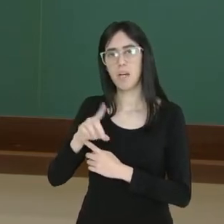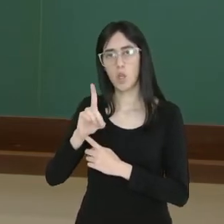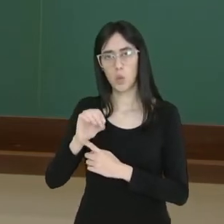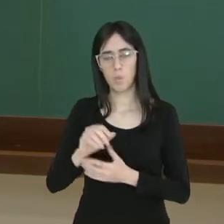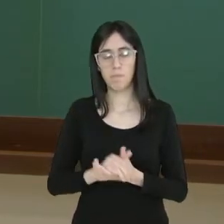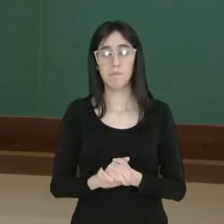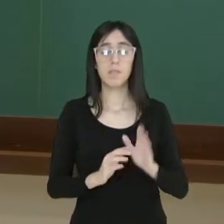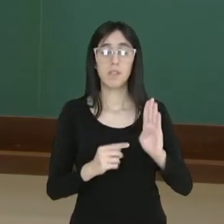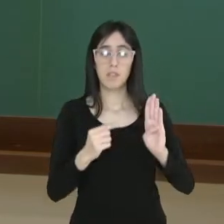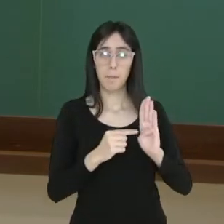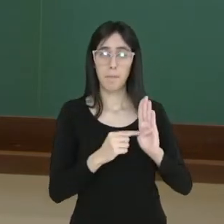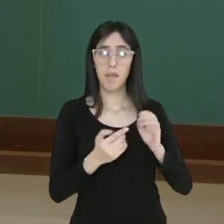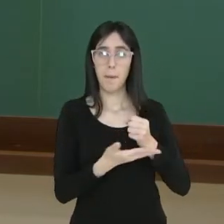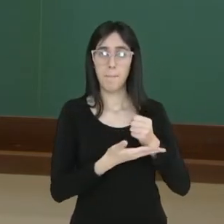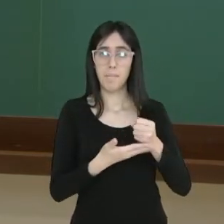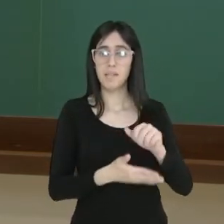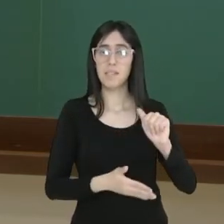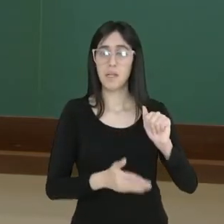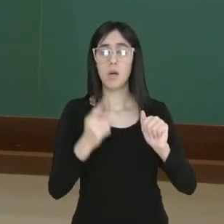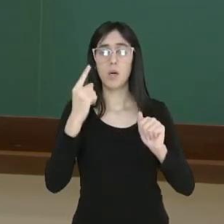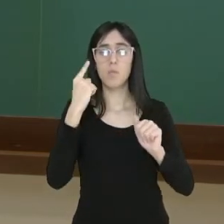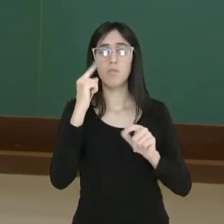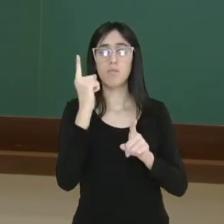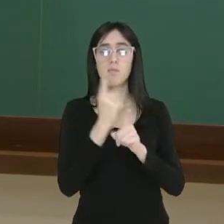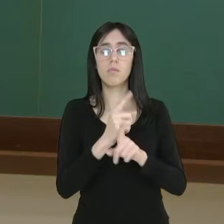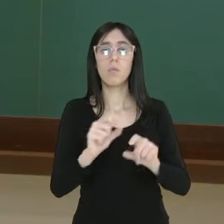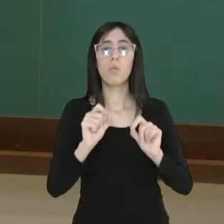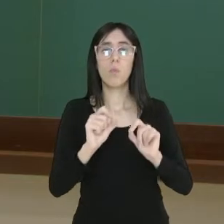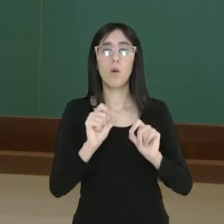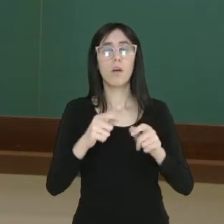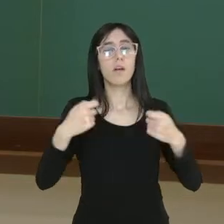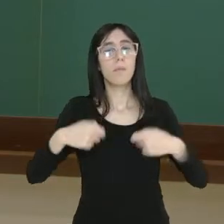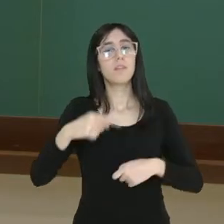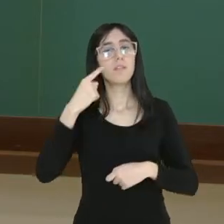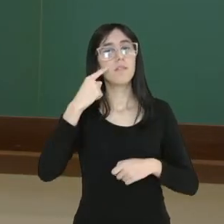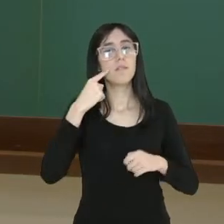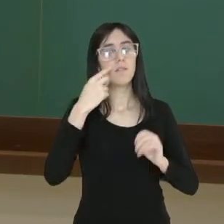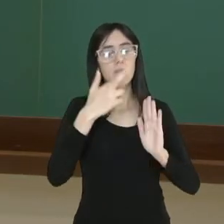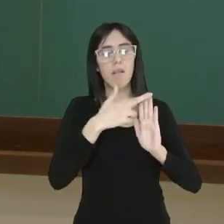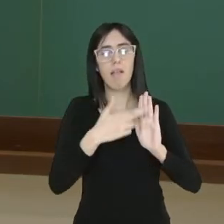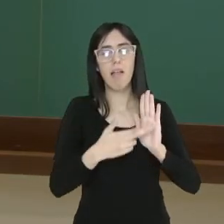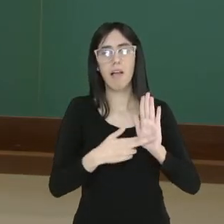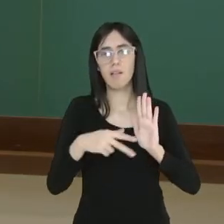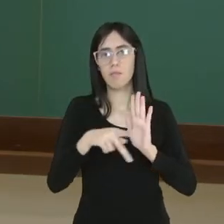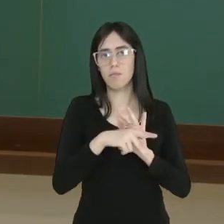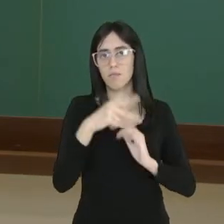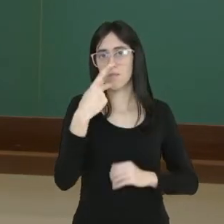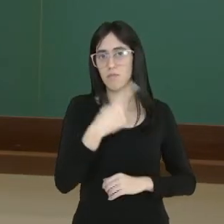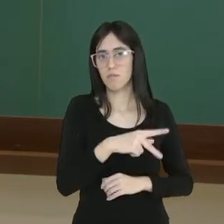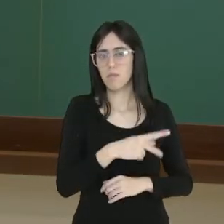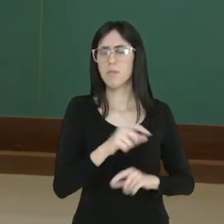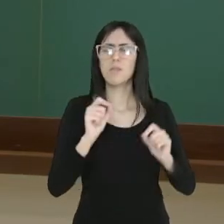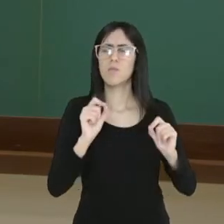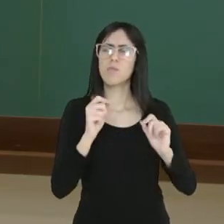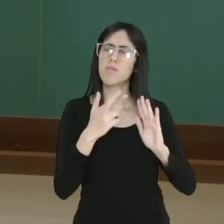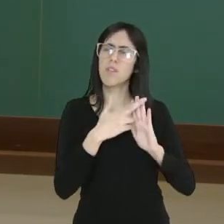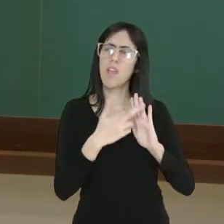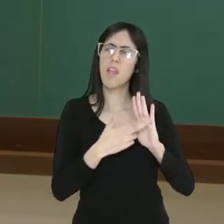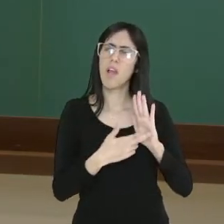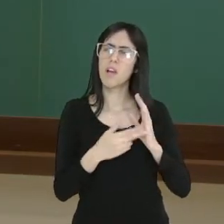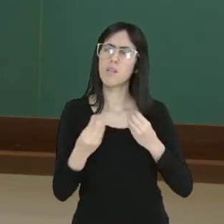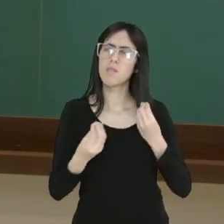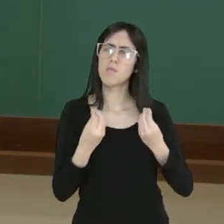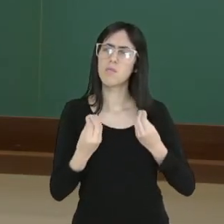estará definido se a gente considerar as condições de existência de um logaritmo. Quais são essas condições